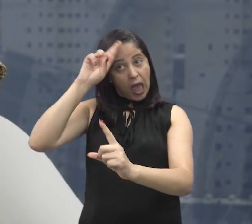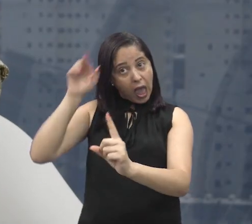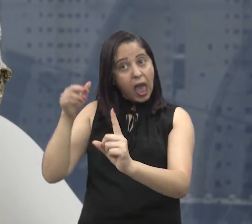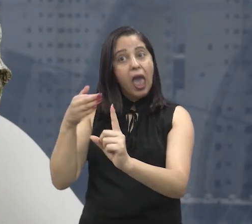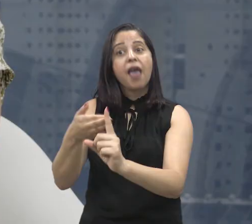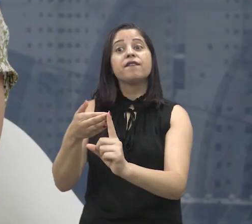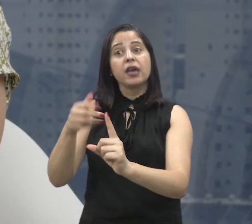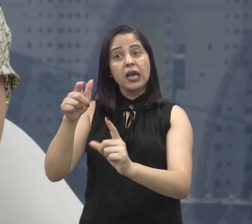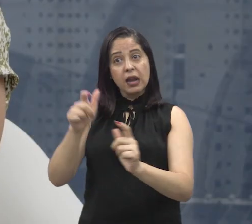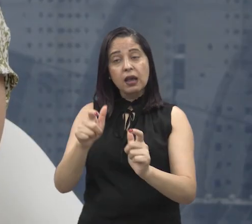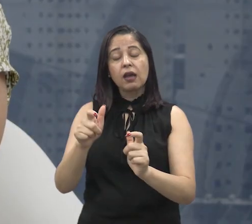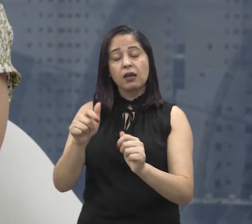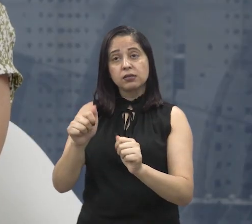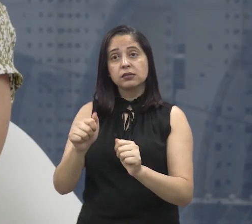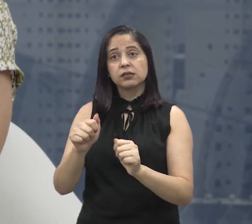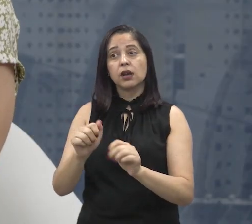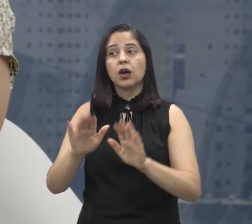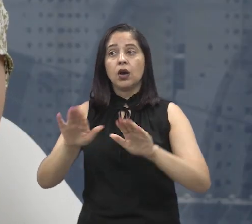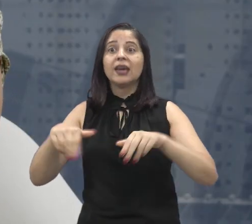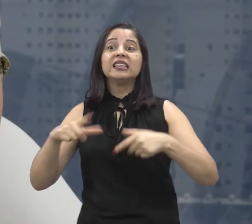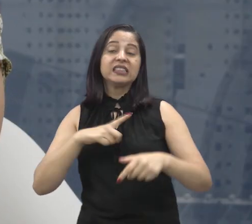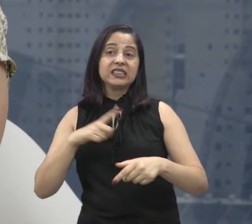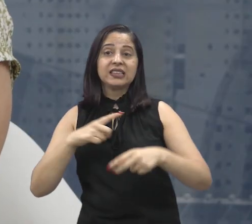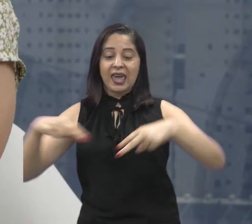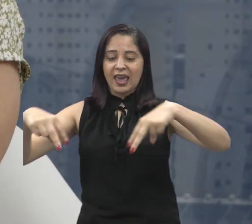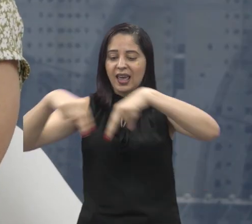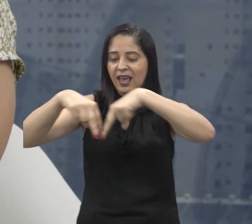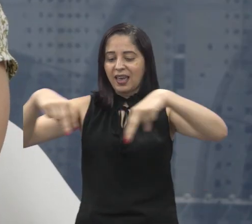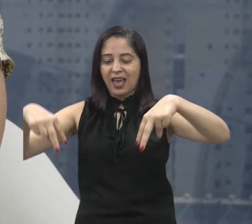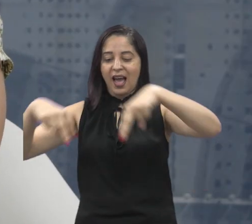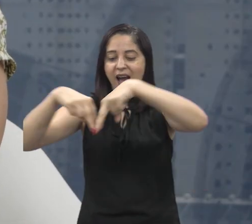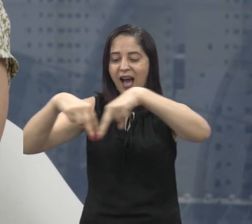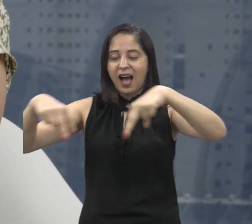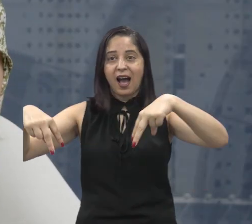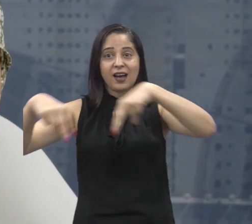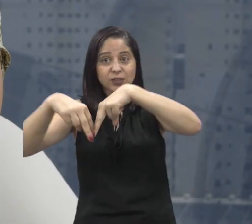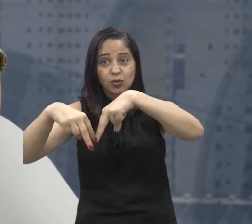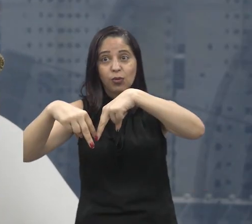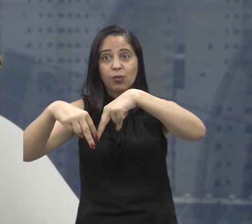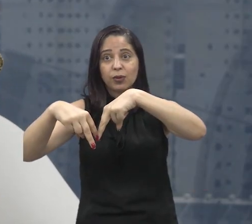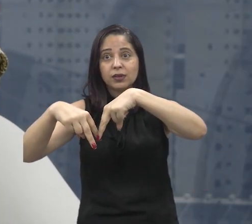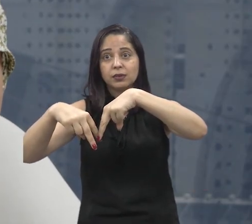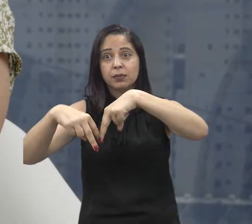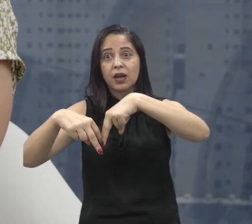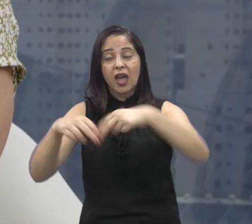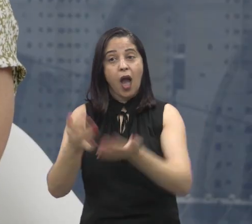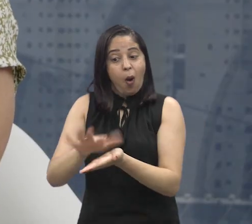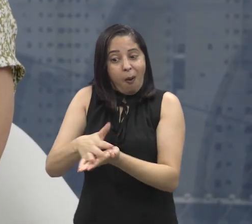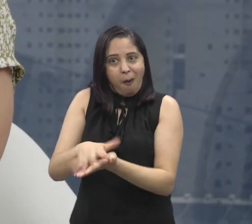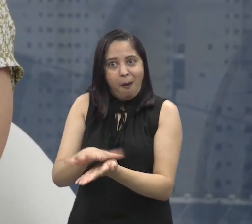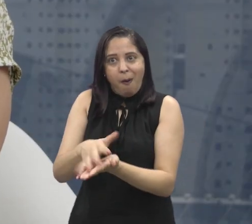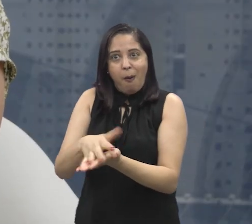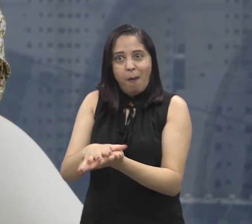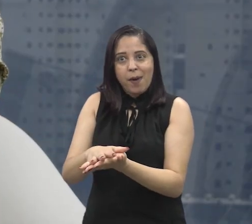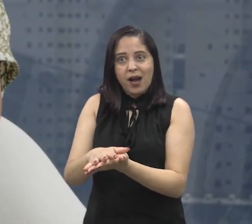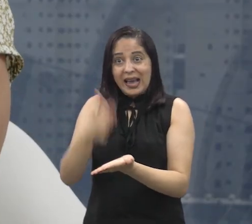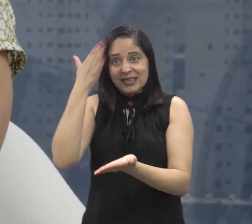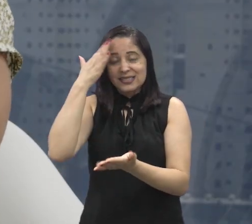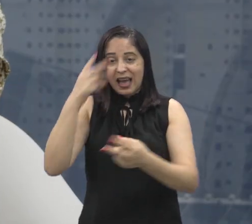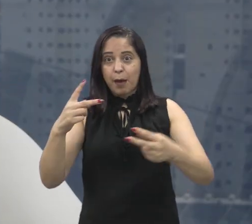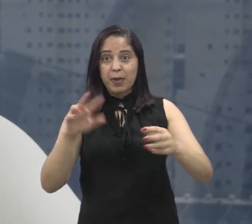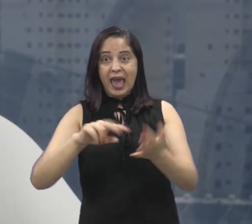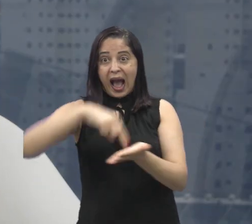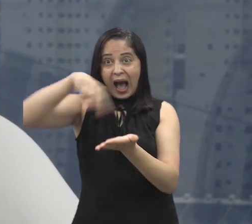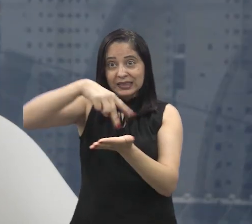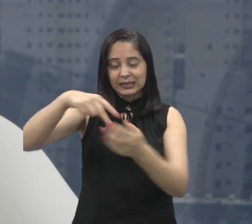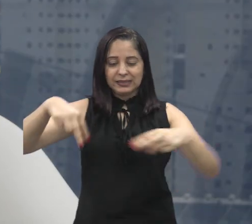referência em muitos lugares. Então, os jongo, os batuques, as congadas, também o samba, né? Porque dizem que o jongo, por